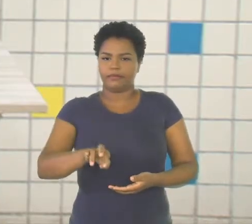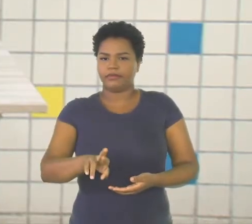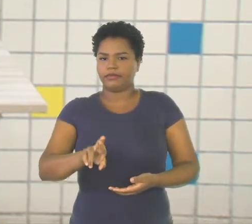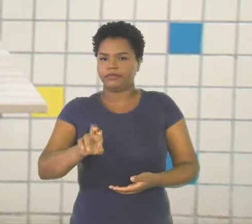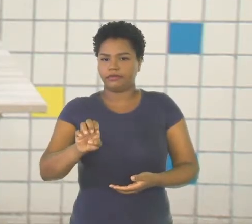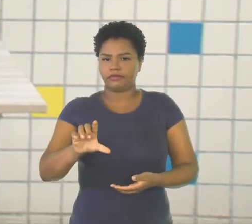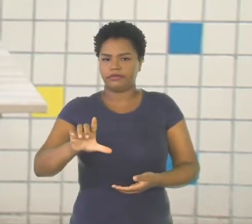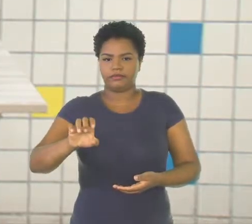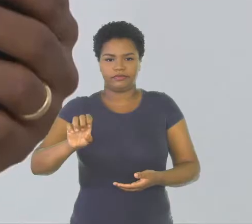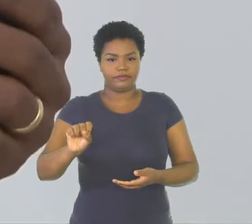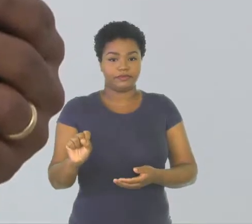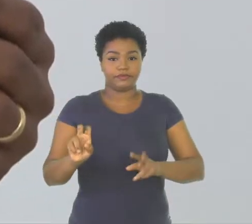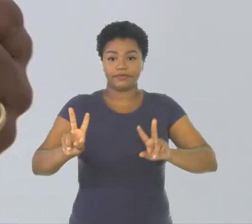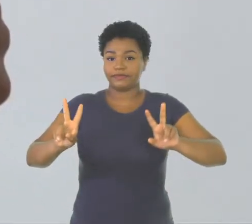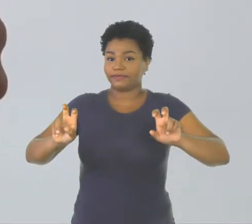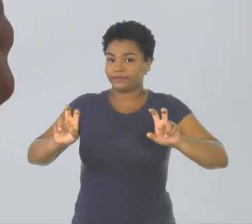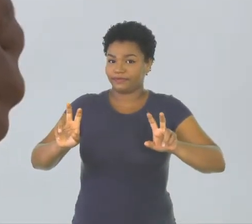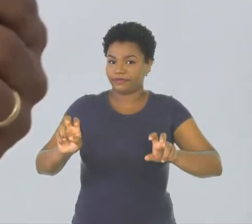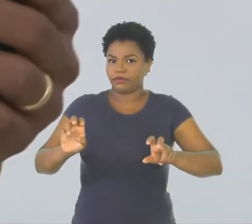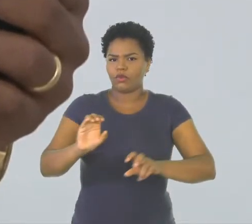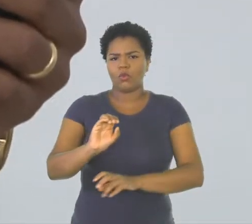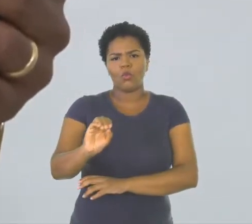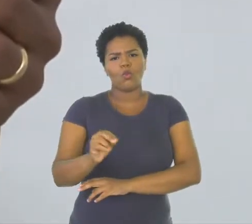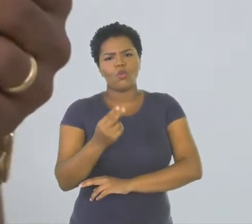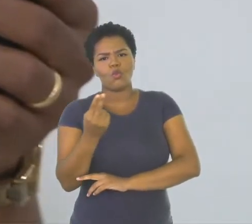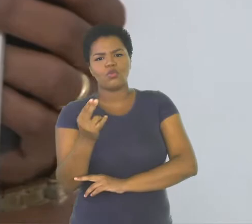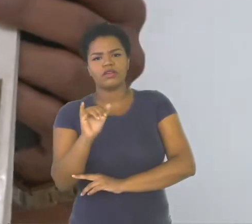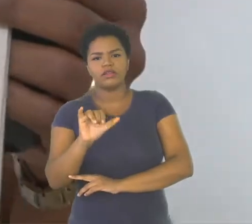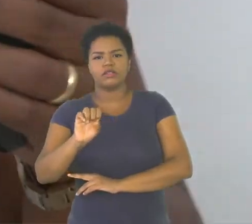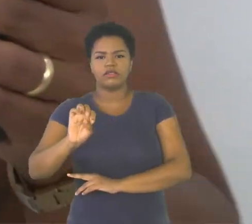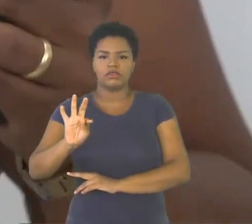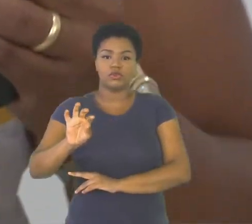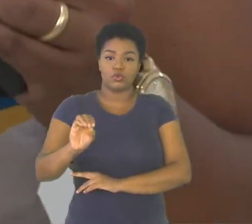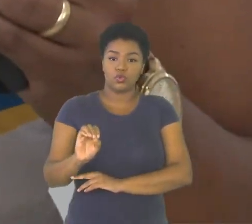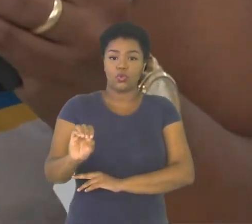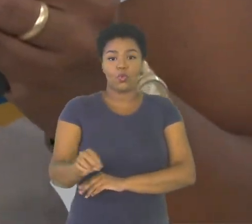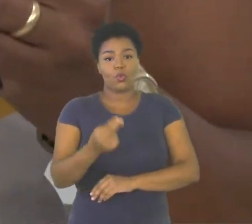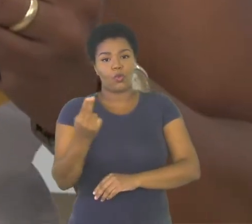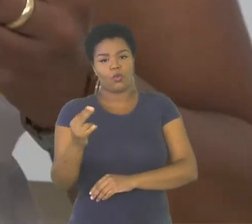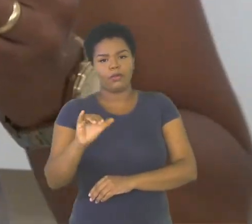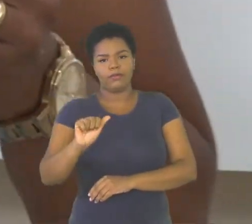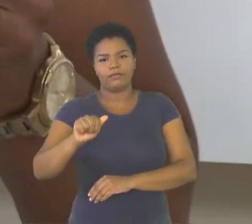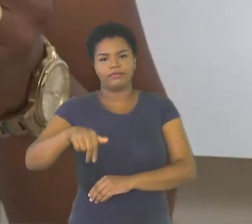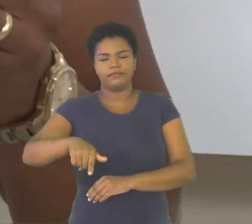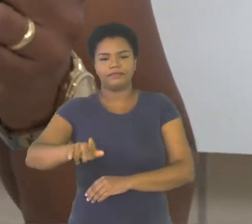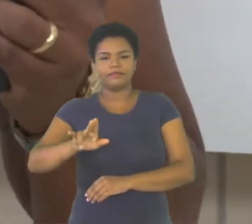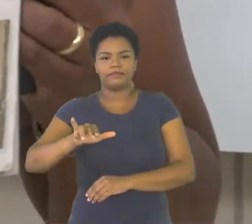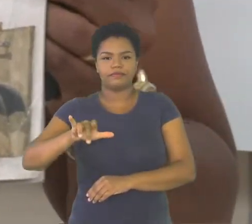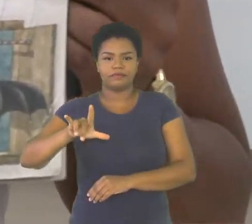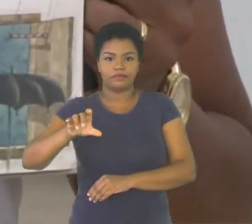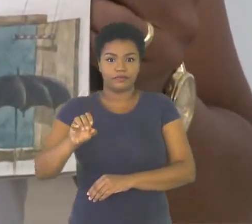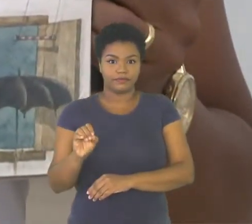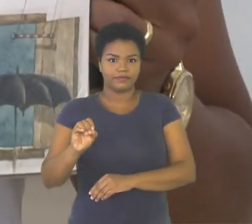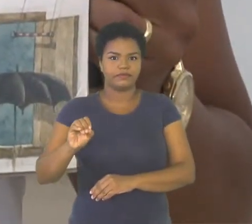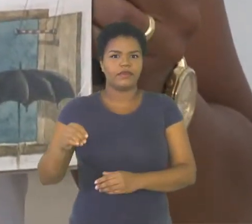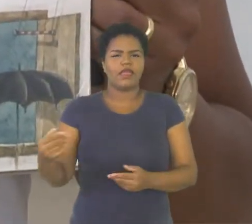que tem por título Ou Isto ou Aquilo. Aqui dentro tem um